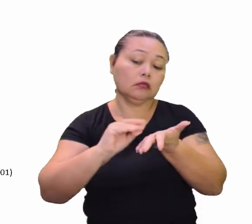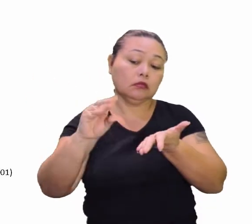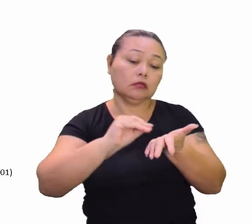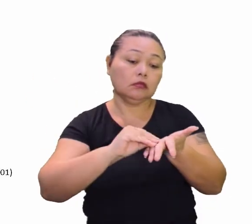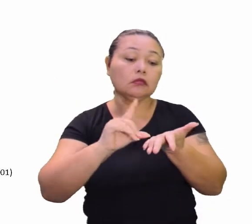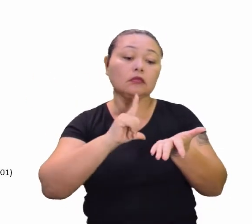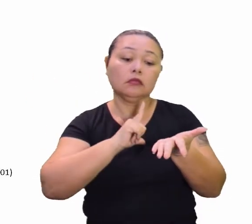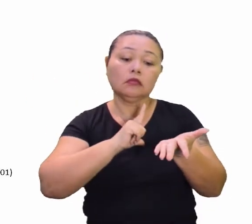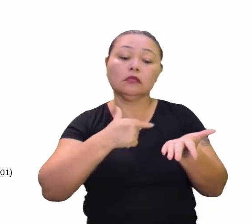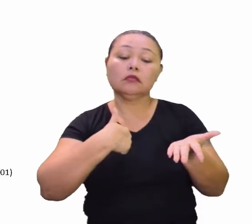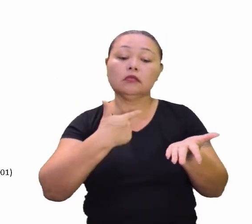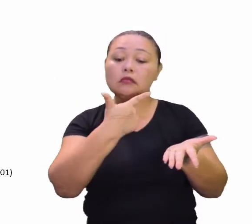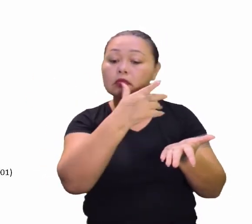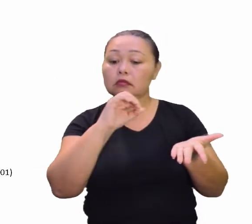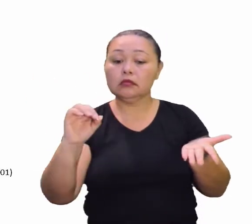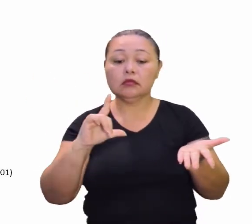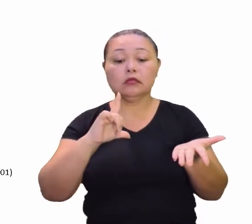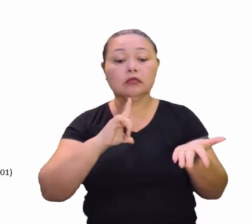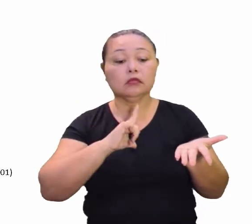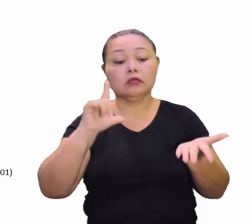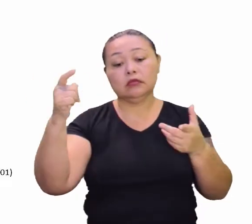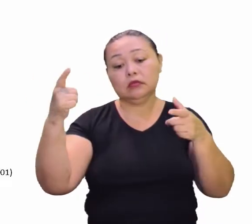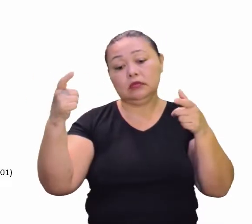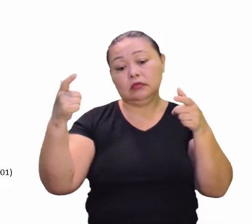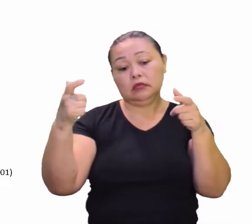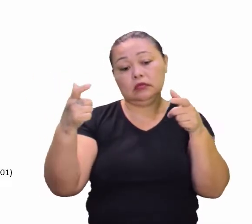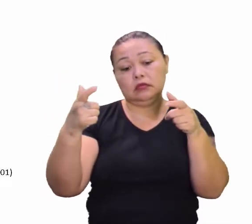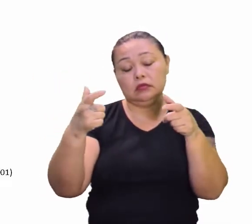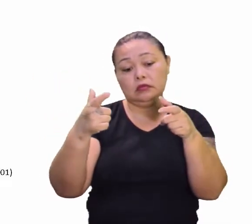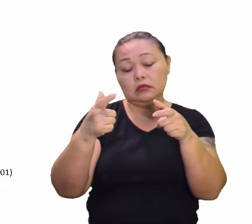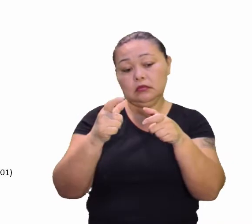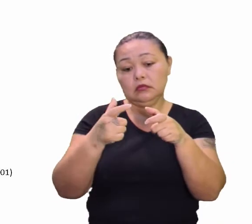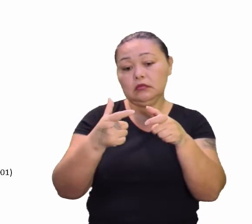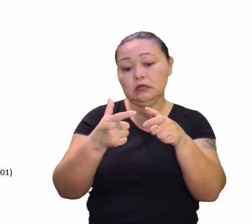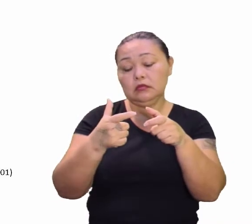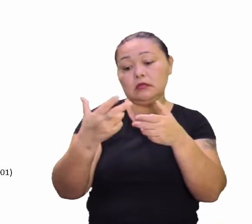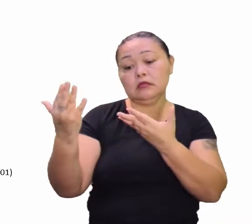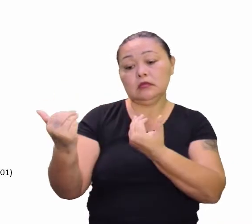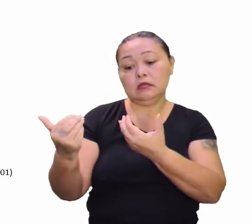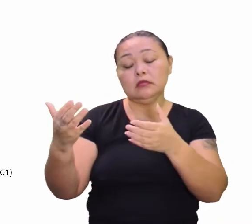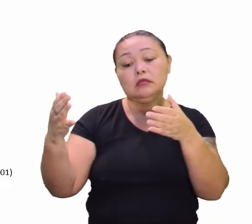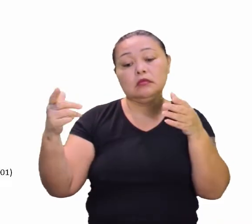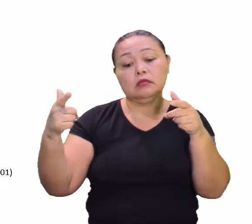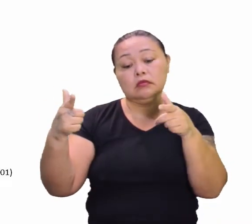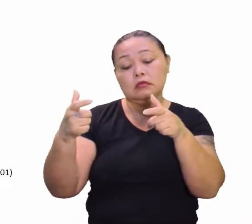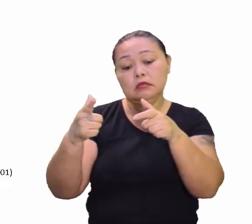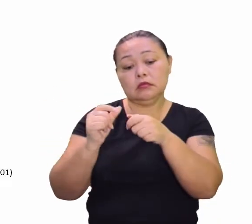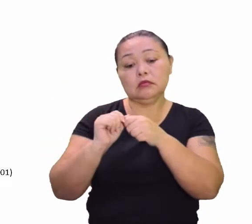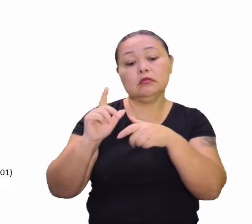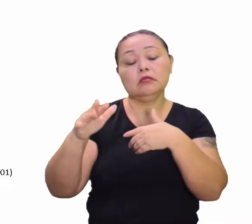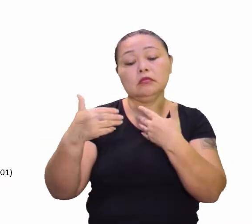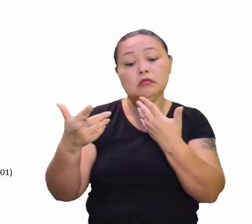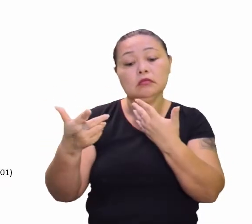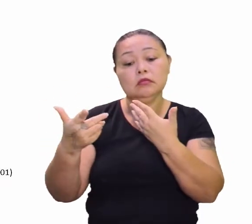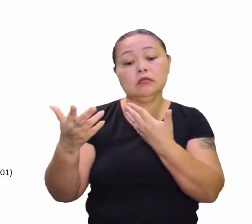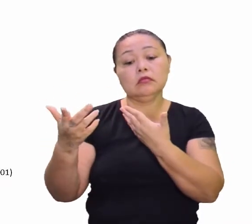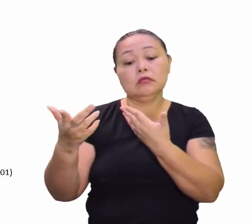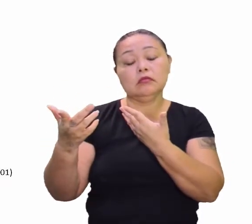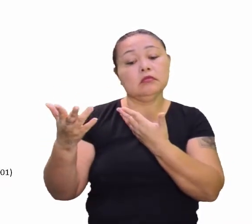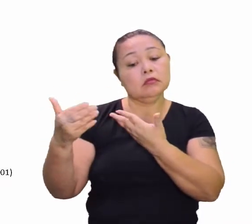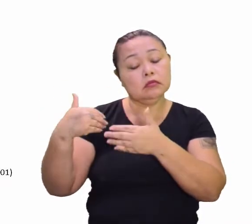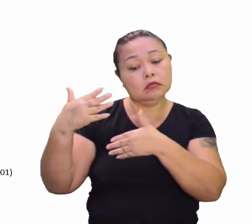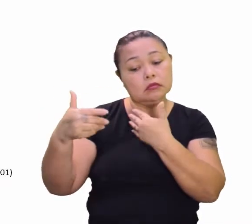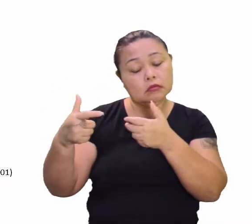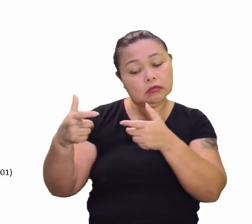no recenseamento de 2000, a população de jovens, como o professor Jorge falou, diminui,